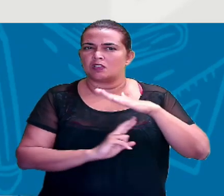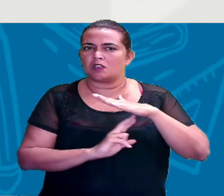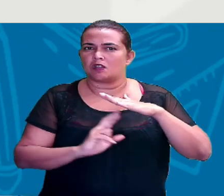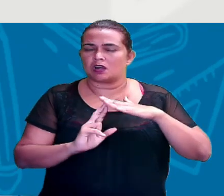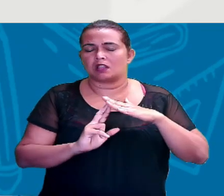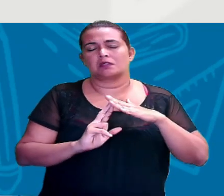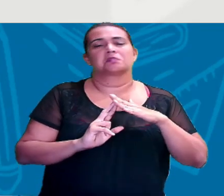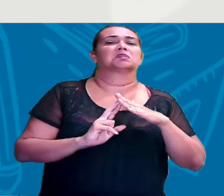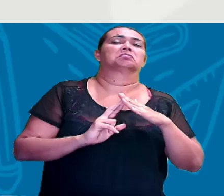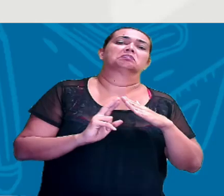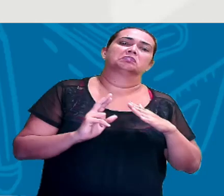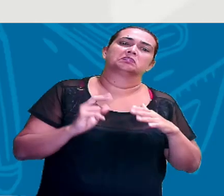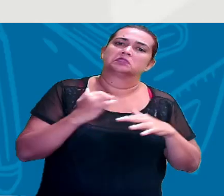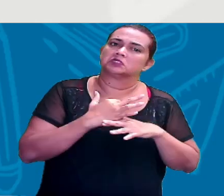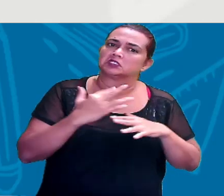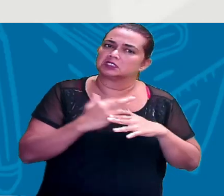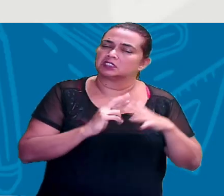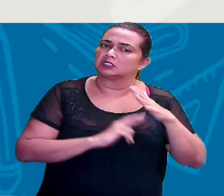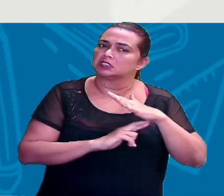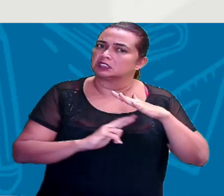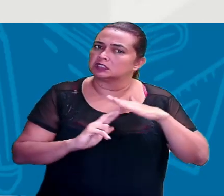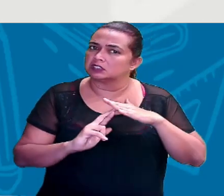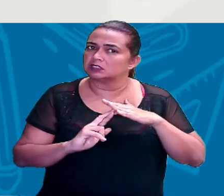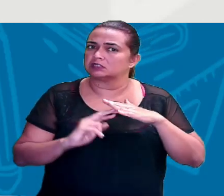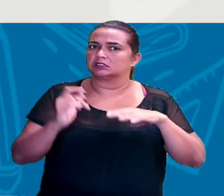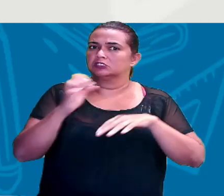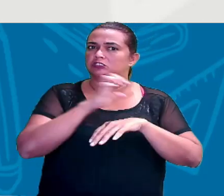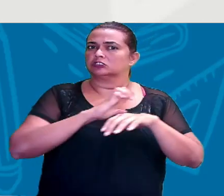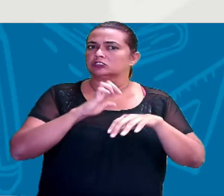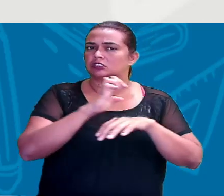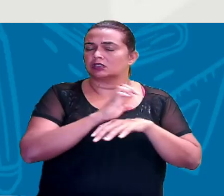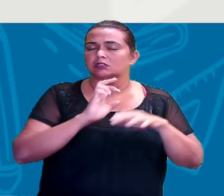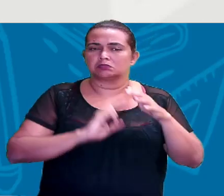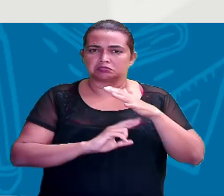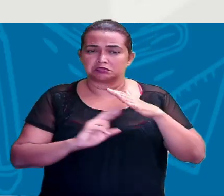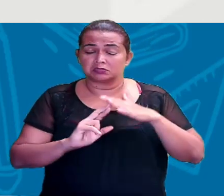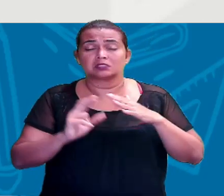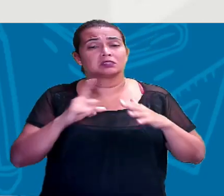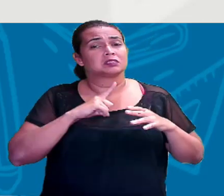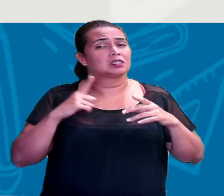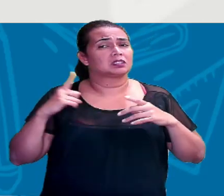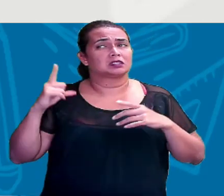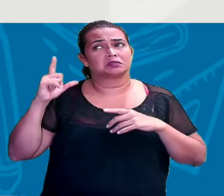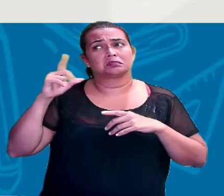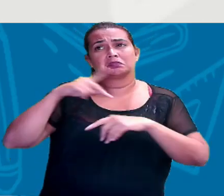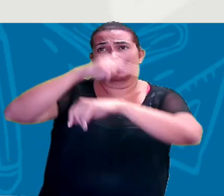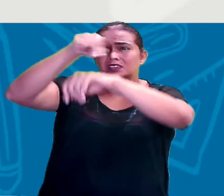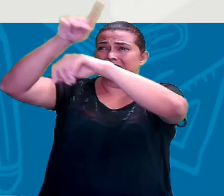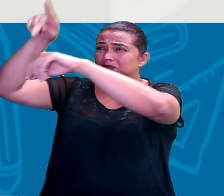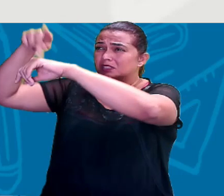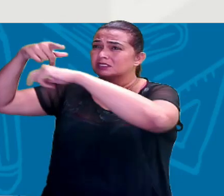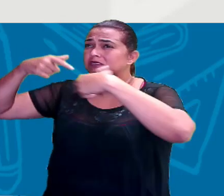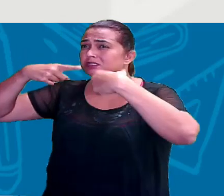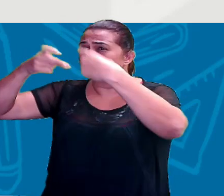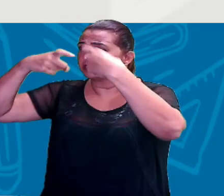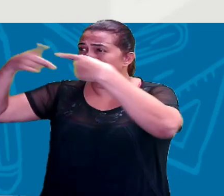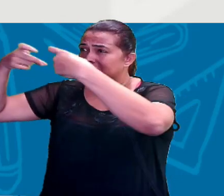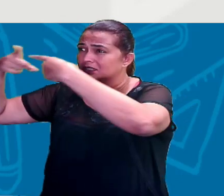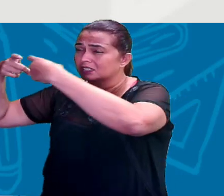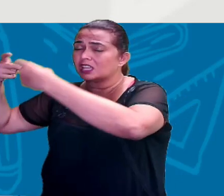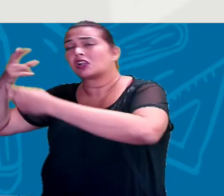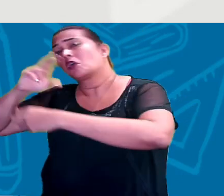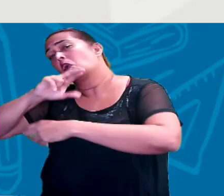Então são países, né, que às vezes têm guerra, né, como a Síria, ou que estão sofrendo grande